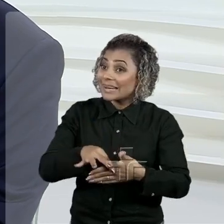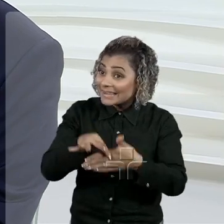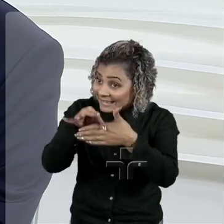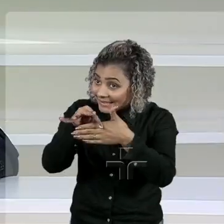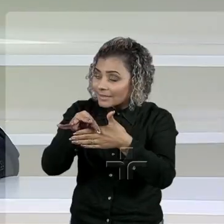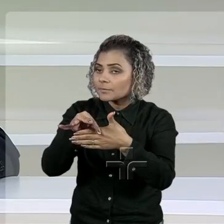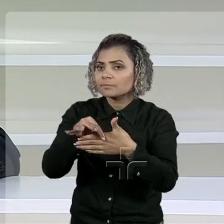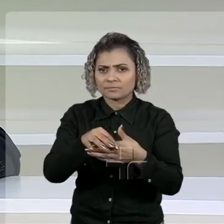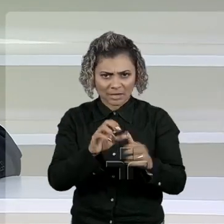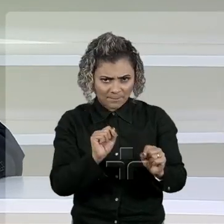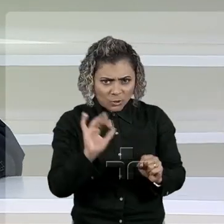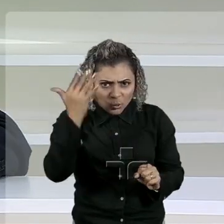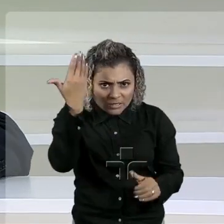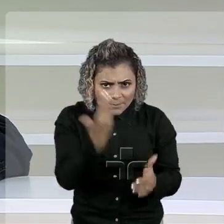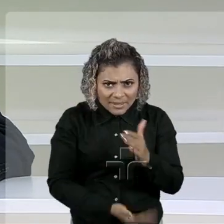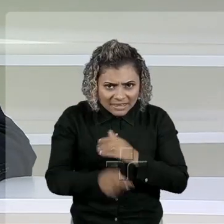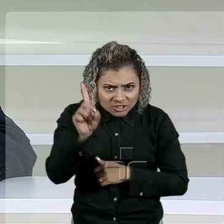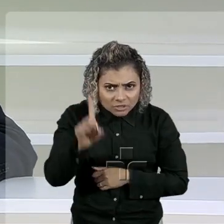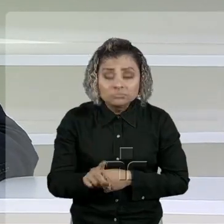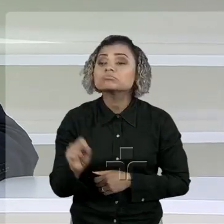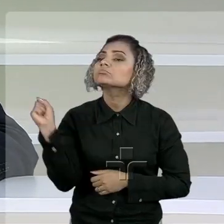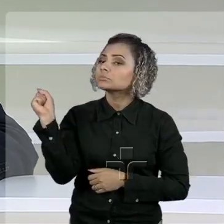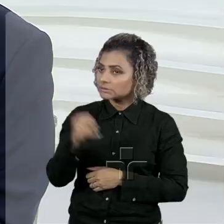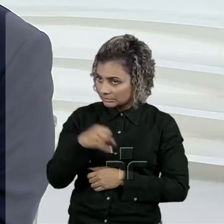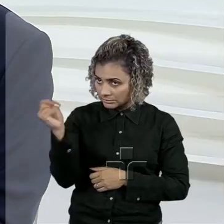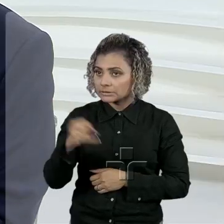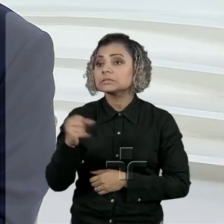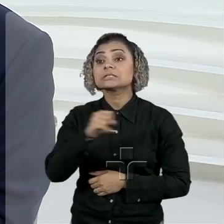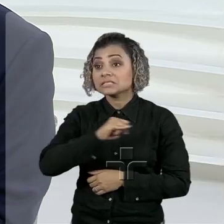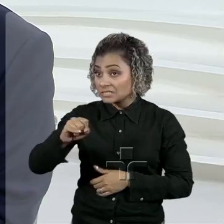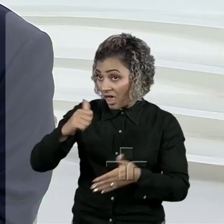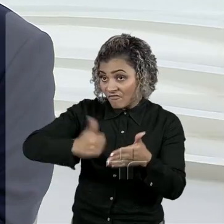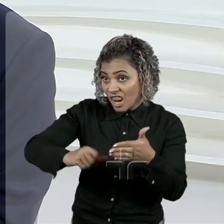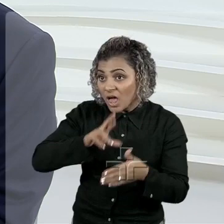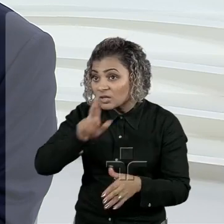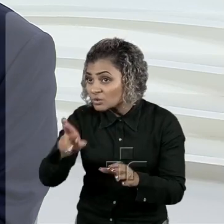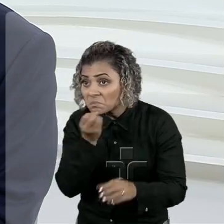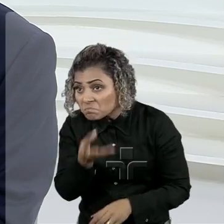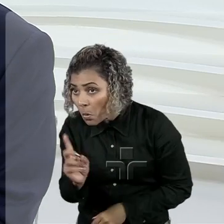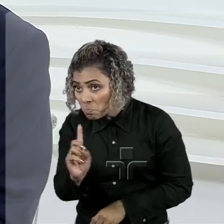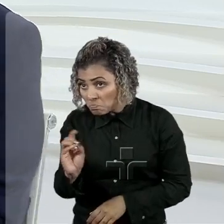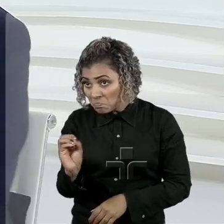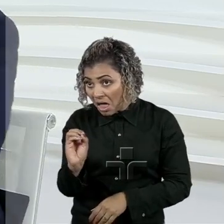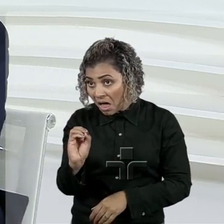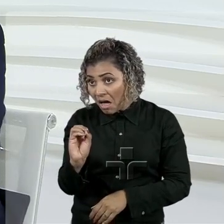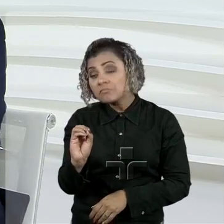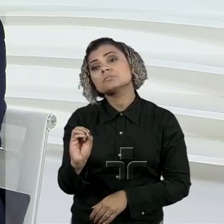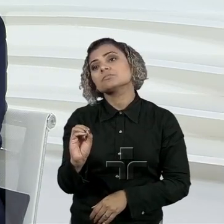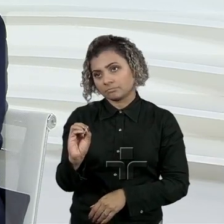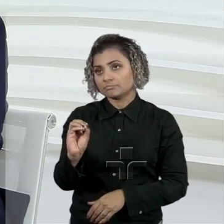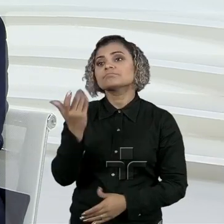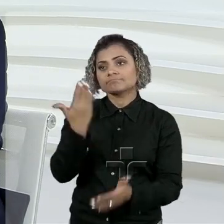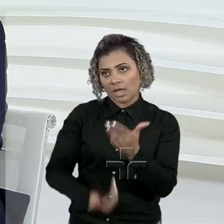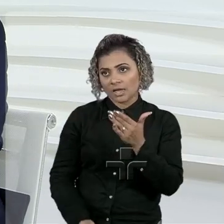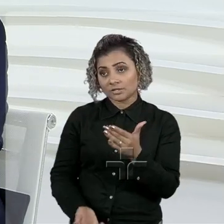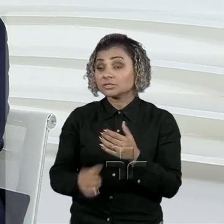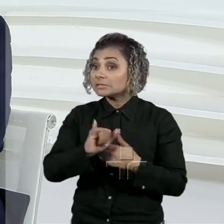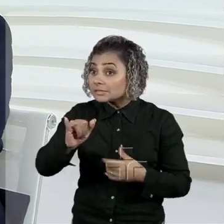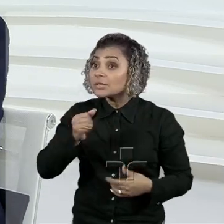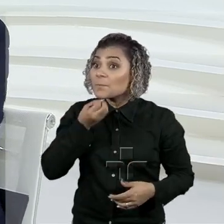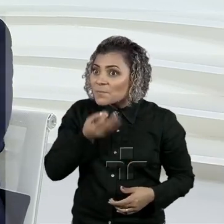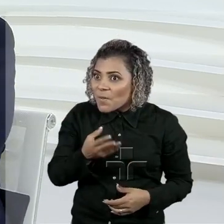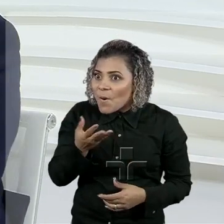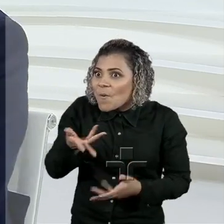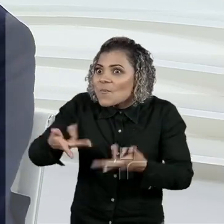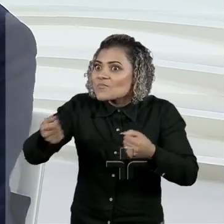processo. E eles podem perder E eles podem sair se ele não for bem avaliado, por exemplo, o dirigente, mas ele continuará se ele for bem avaliado,